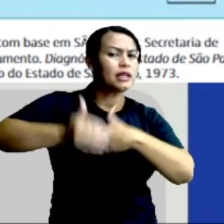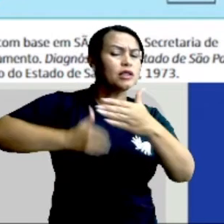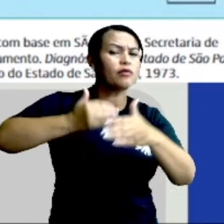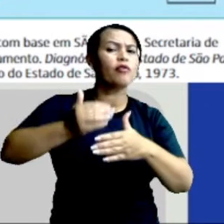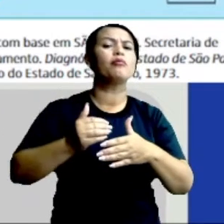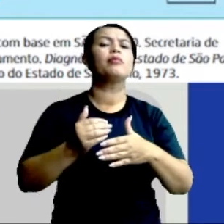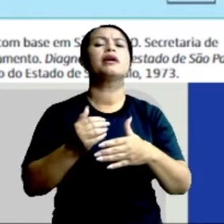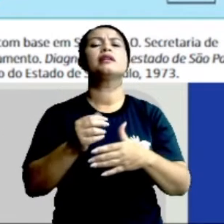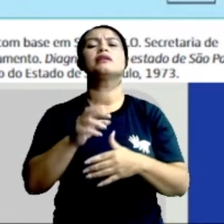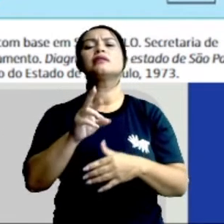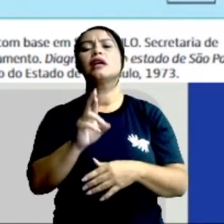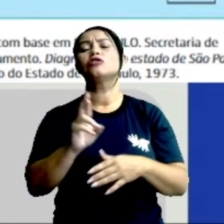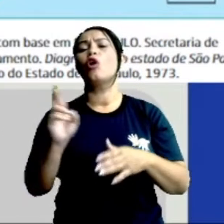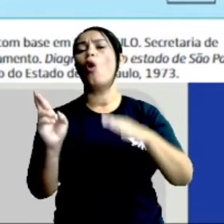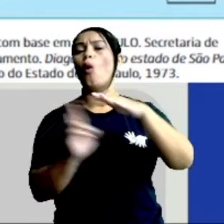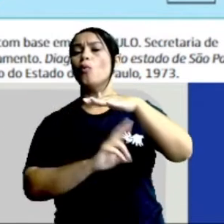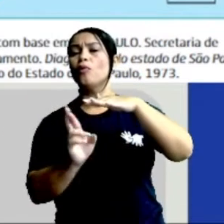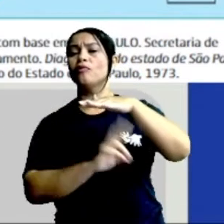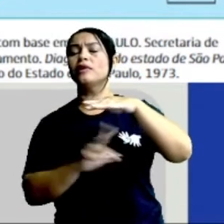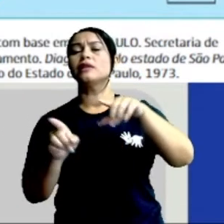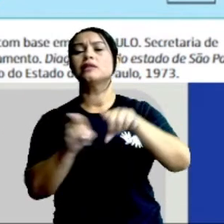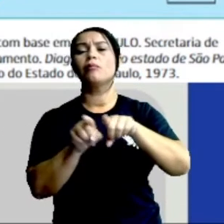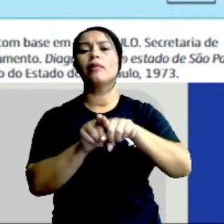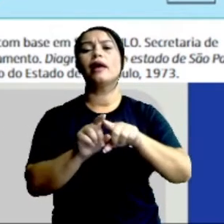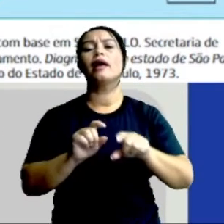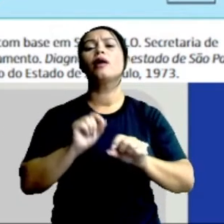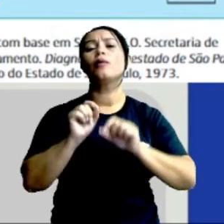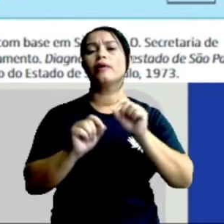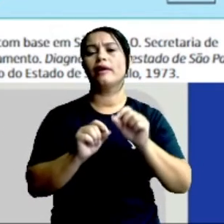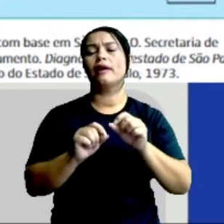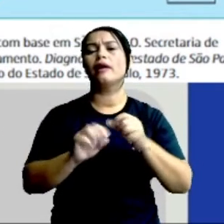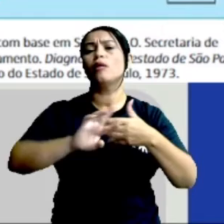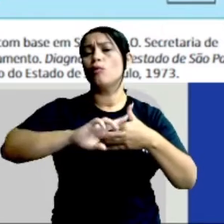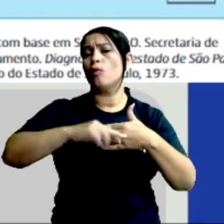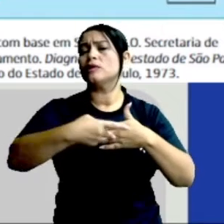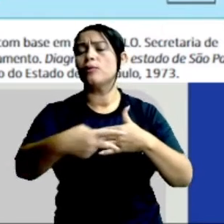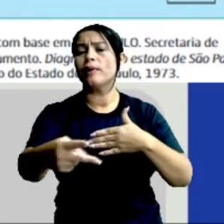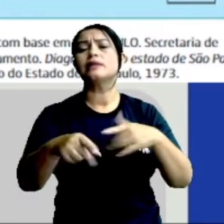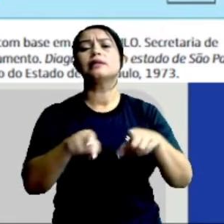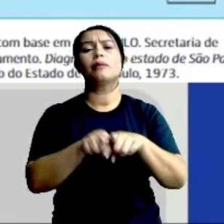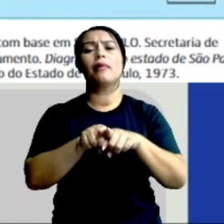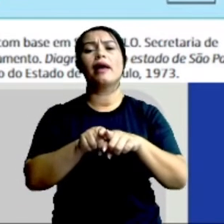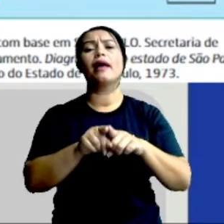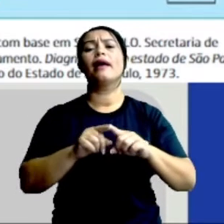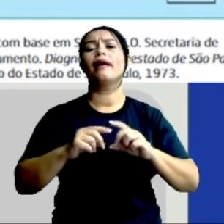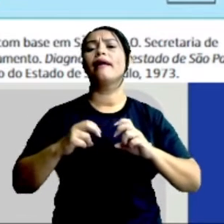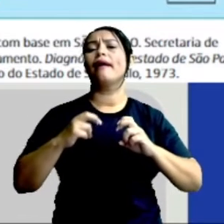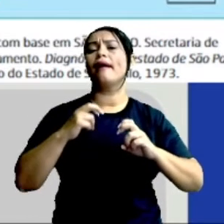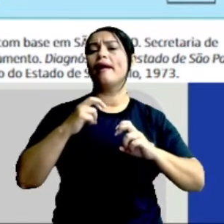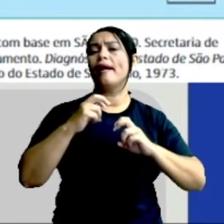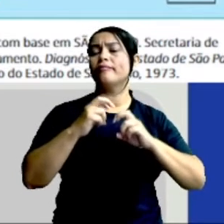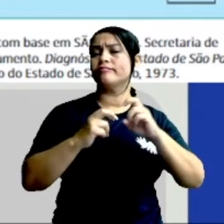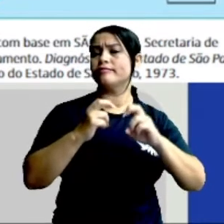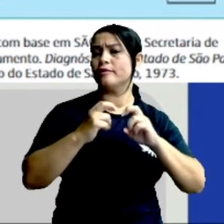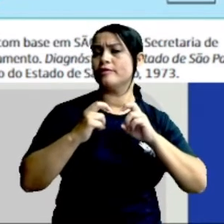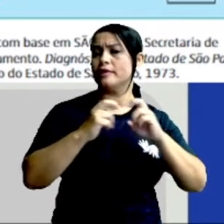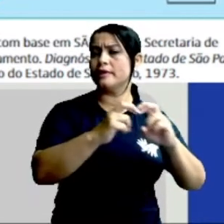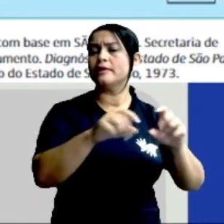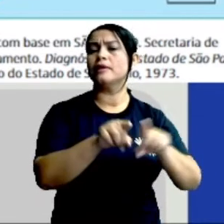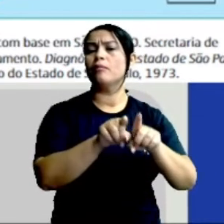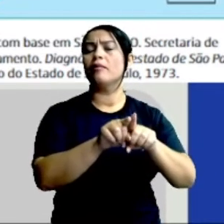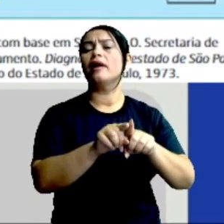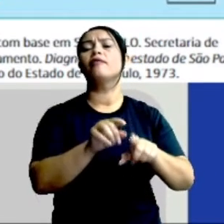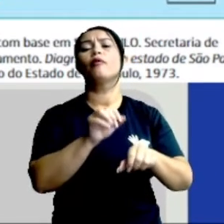das rodovias e, por consequência, as ferrovias brasileiras vão ficar obsoletas. Hoje a produção